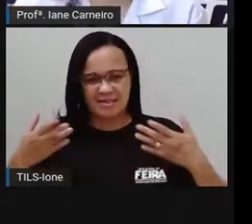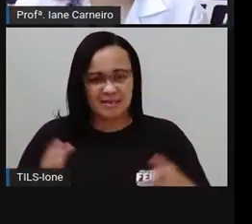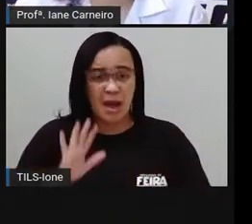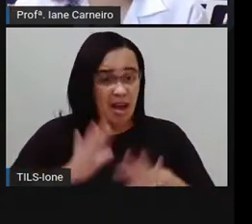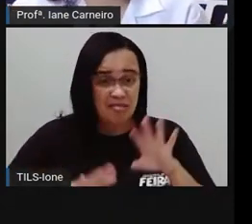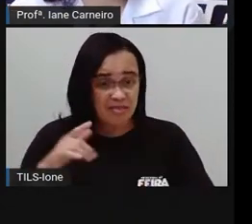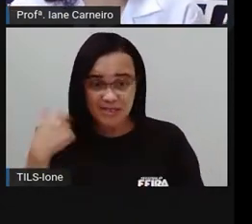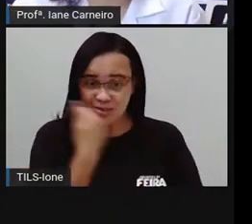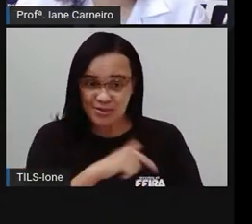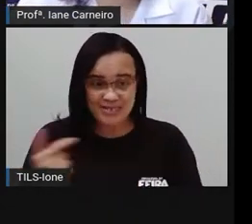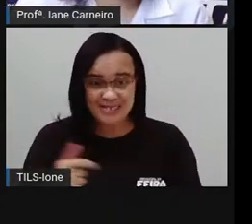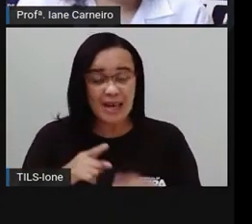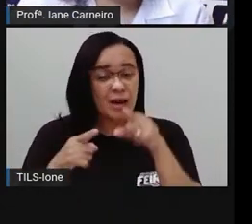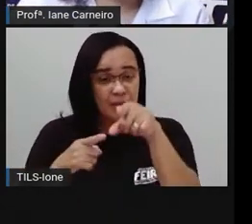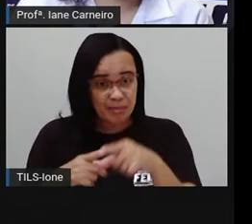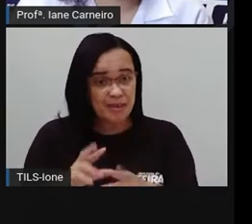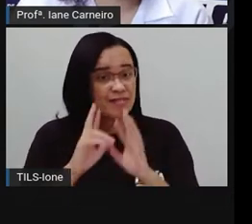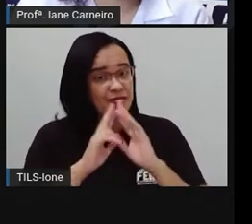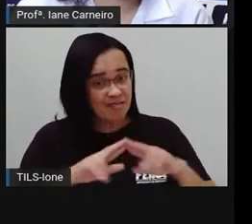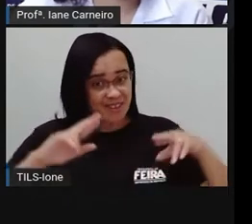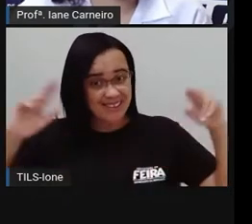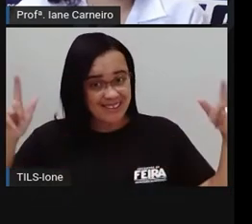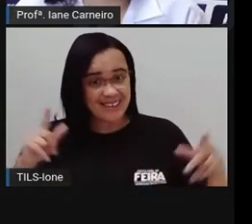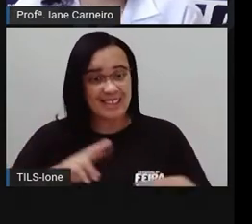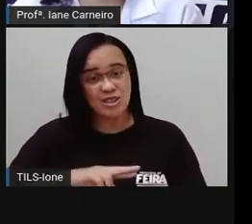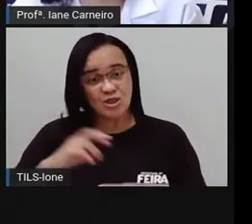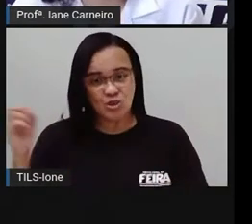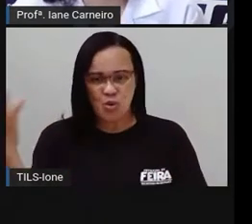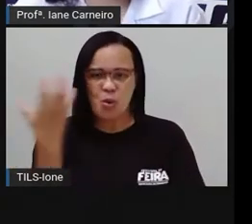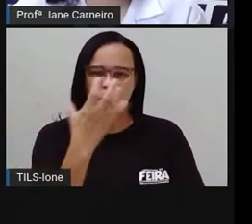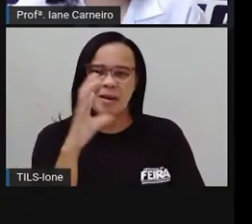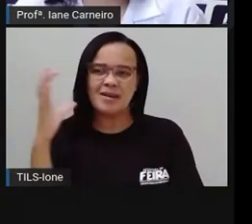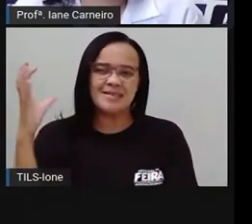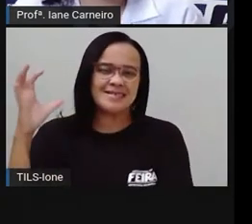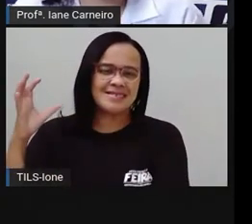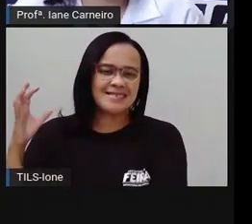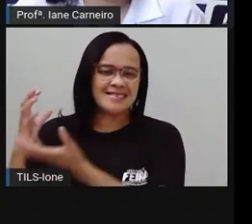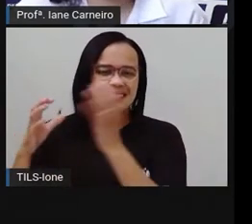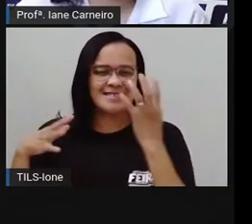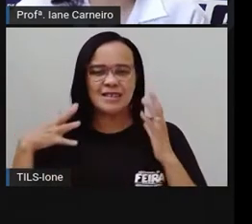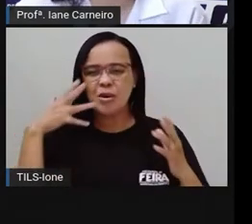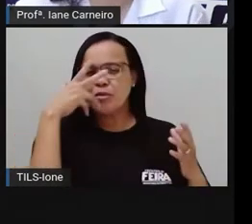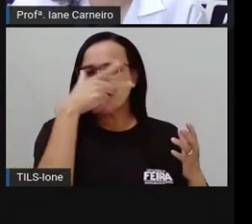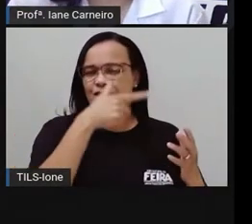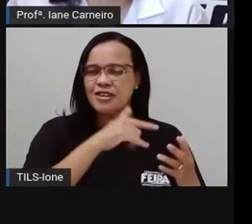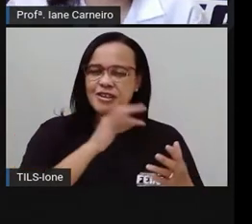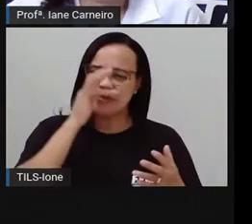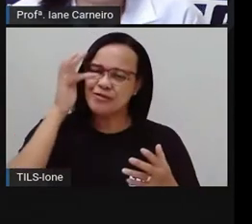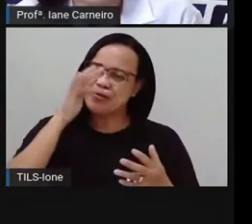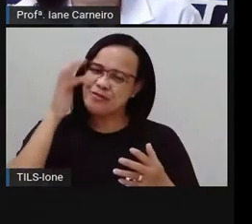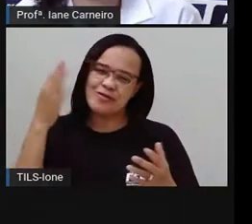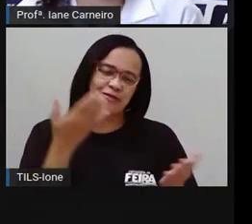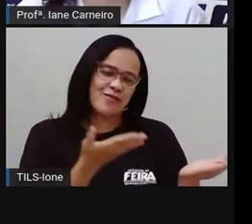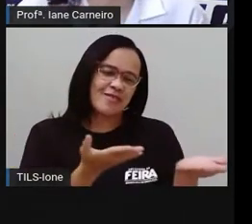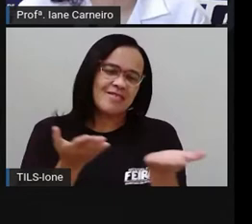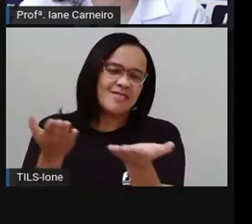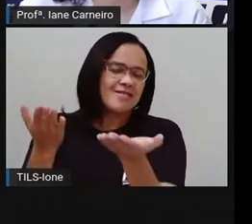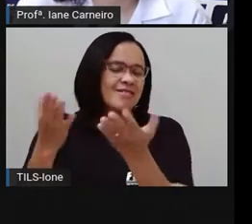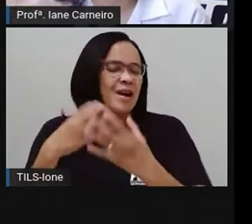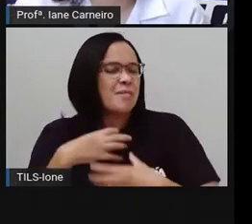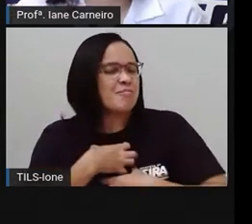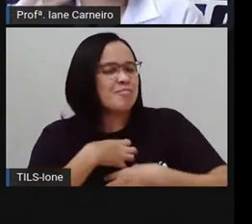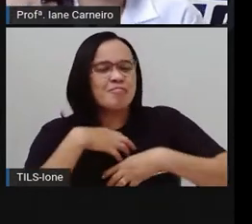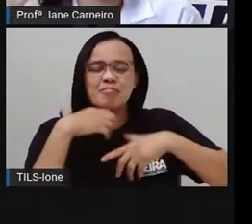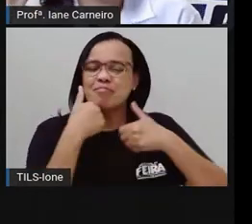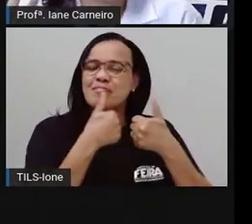né, um enfeite, uma planta, né, como a prova colocar aqui, ó, um arranjo de planta, fica bem mais agradável o ambiente, né,